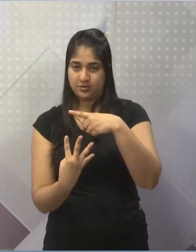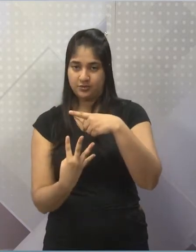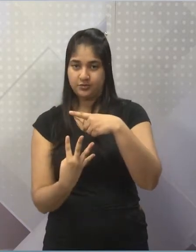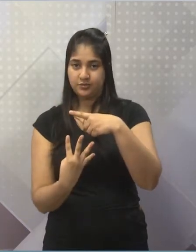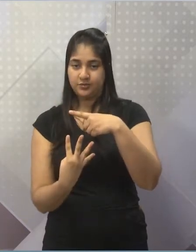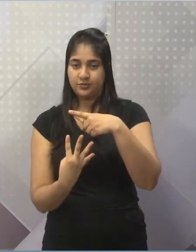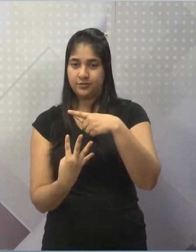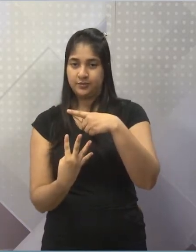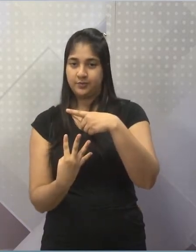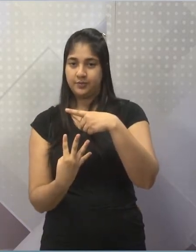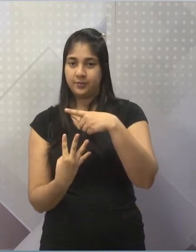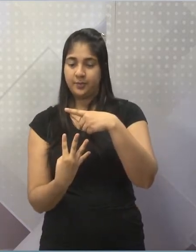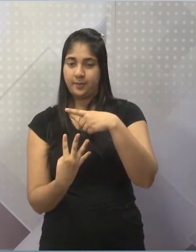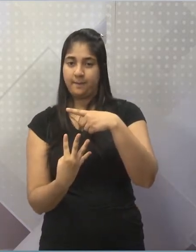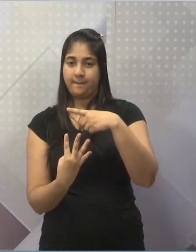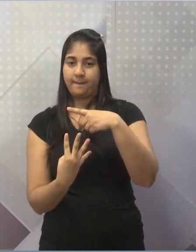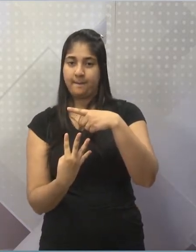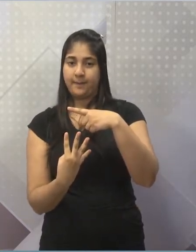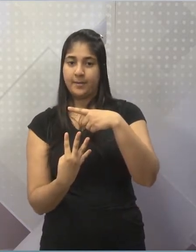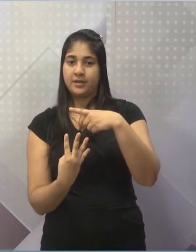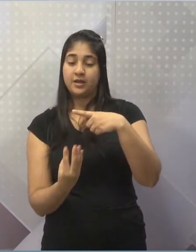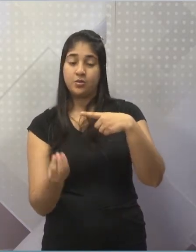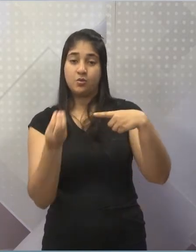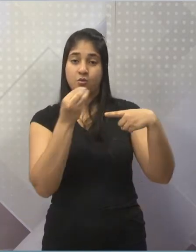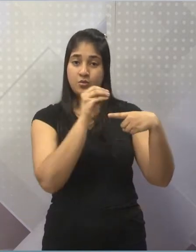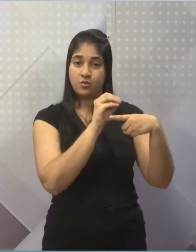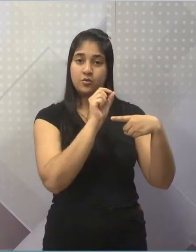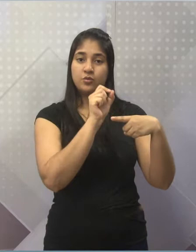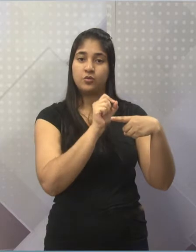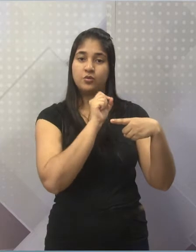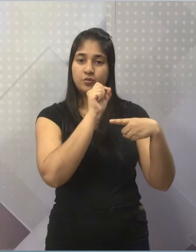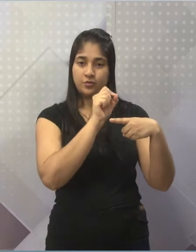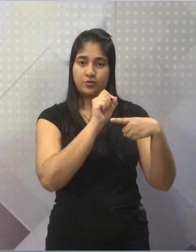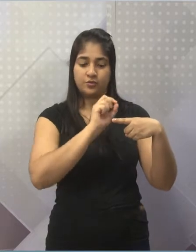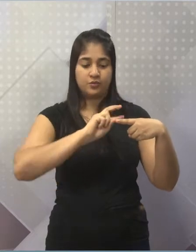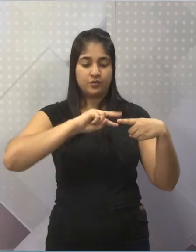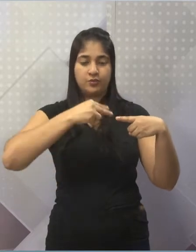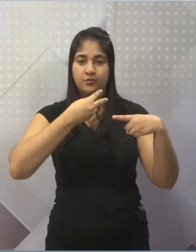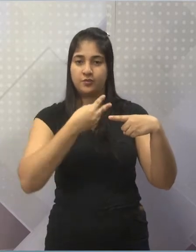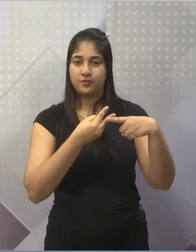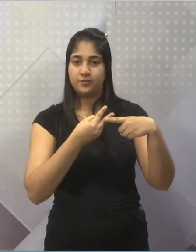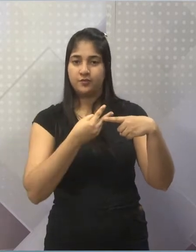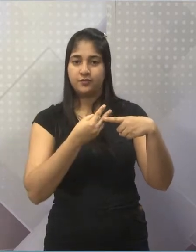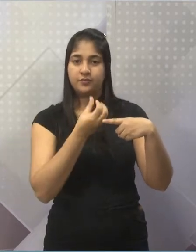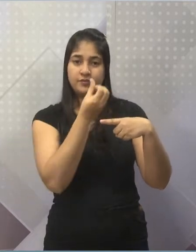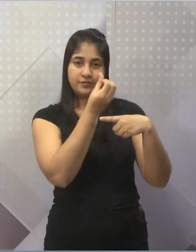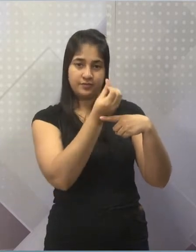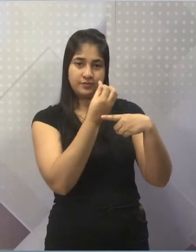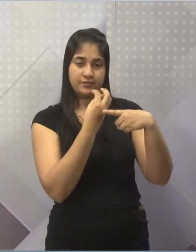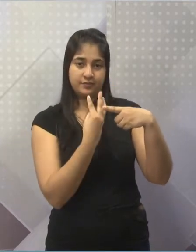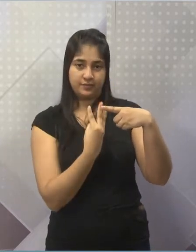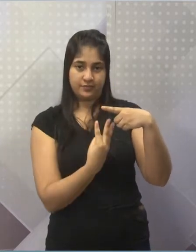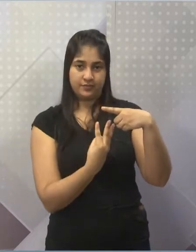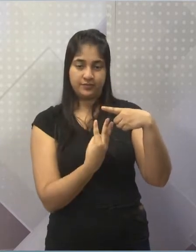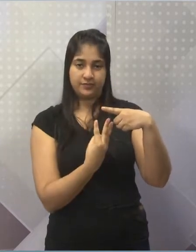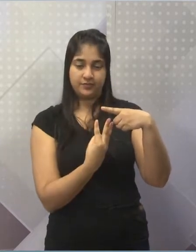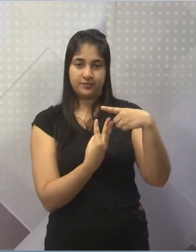para essa ordem, e colocasse nesse outro, é a ordem desse aqui, 6 e